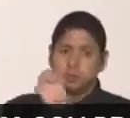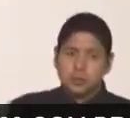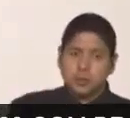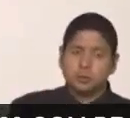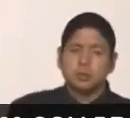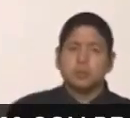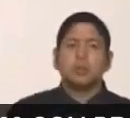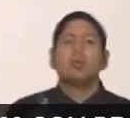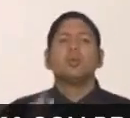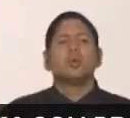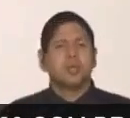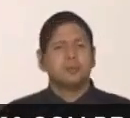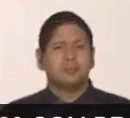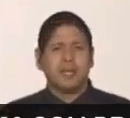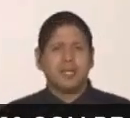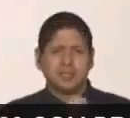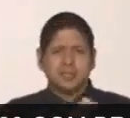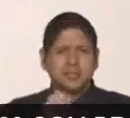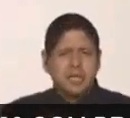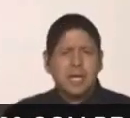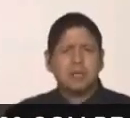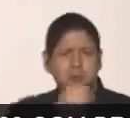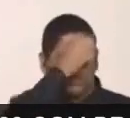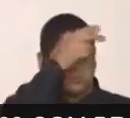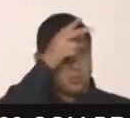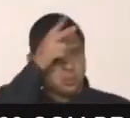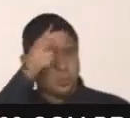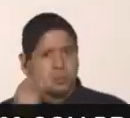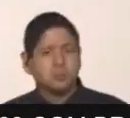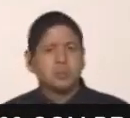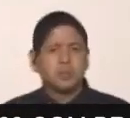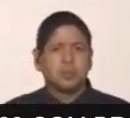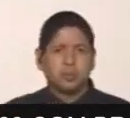na qual os estados, municípios